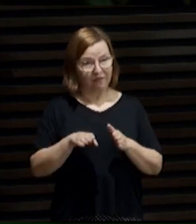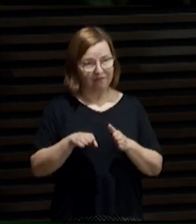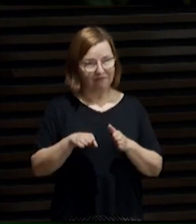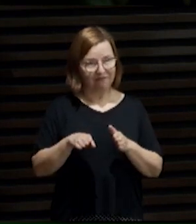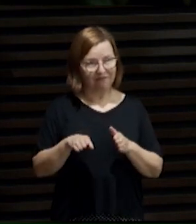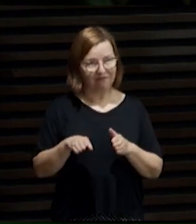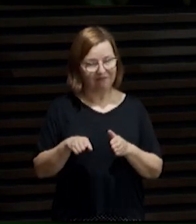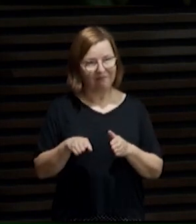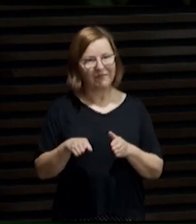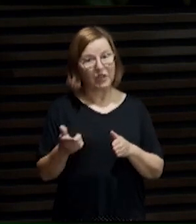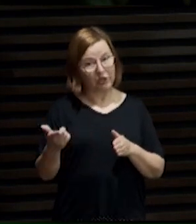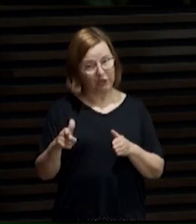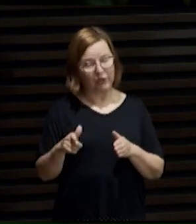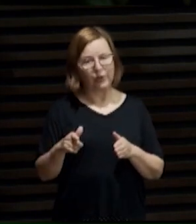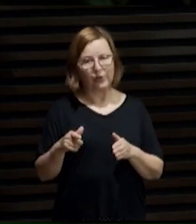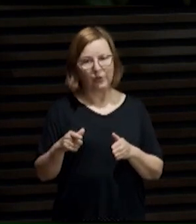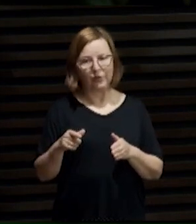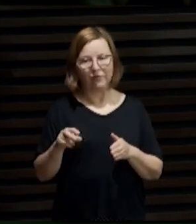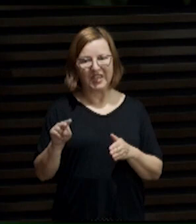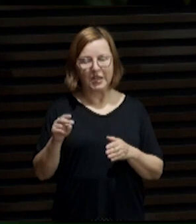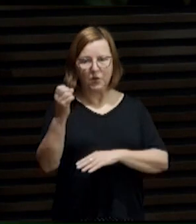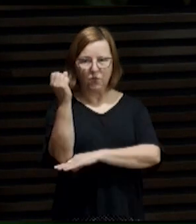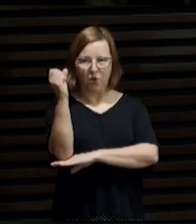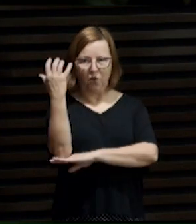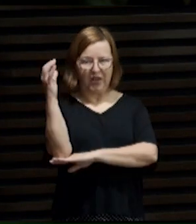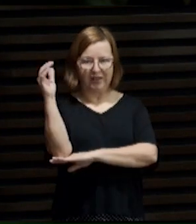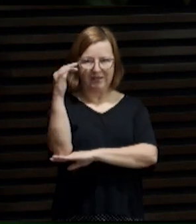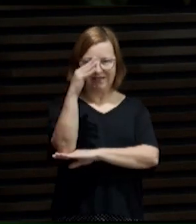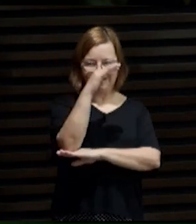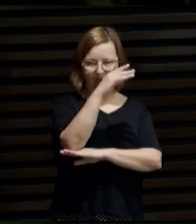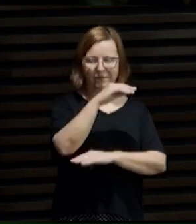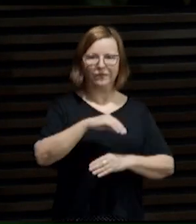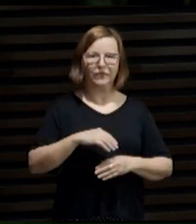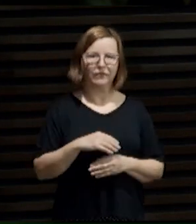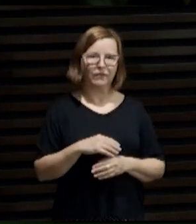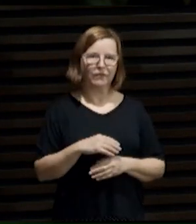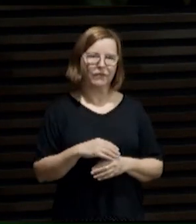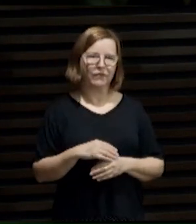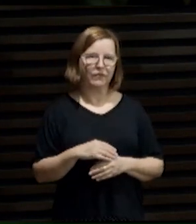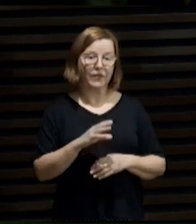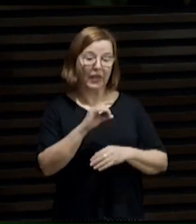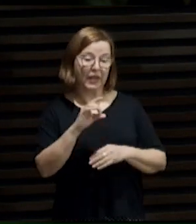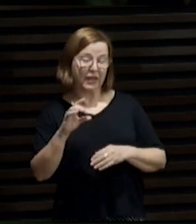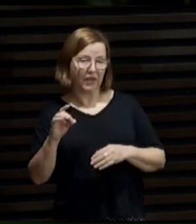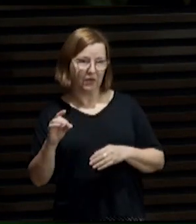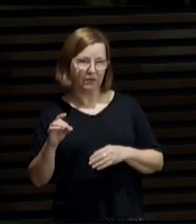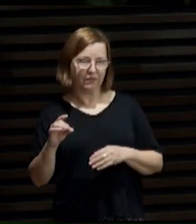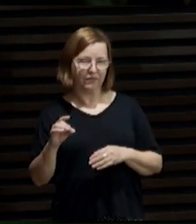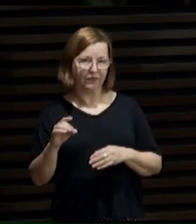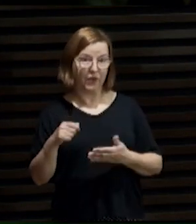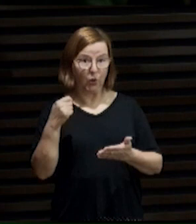Filhos, vocês não aguentam mais ver seus pais brigando, comecem a ser obedientes. Cada um na sua própria posição,